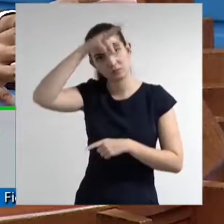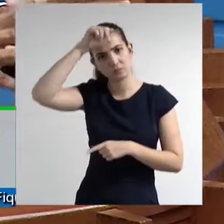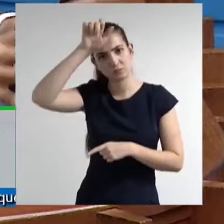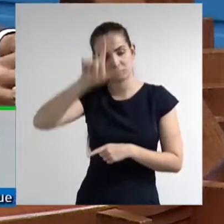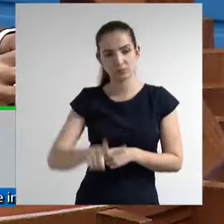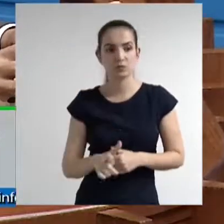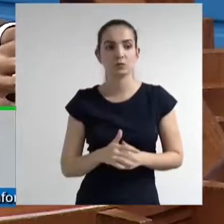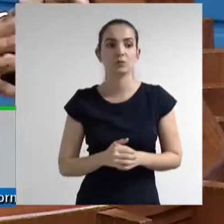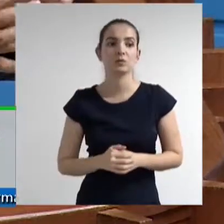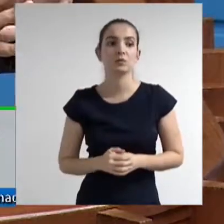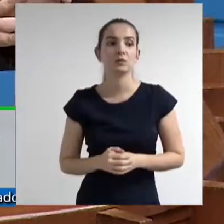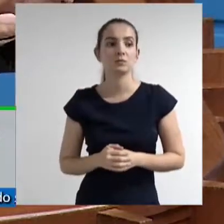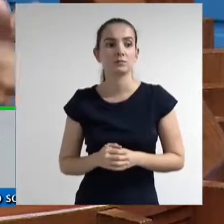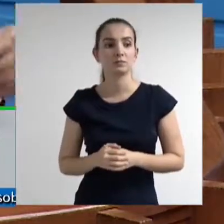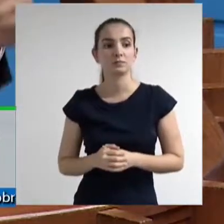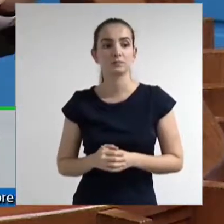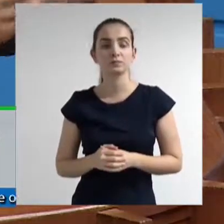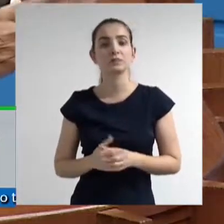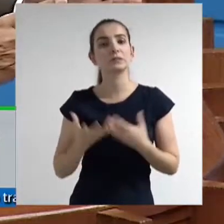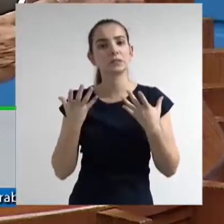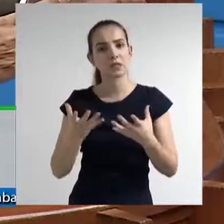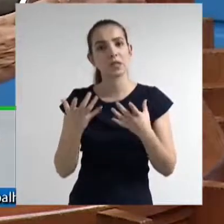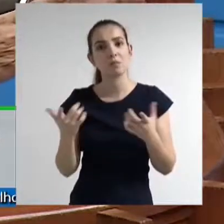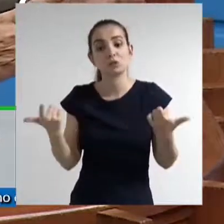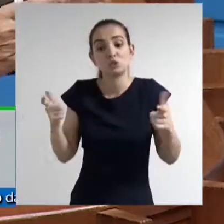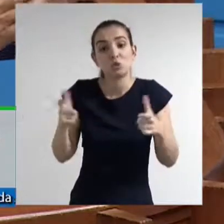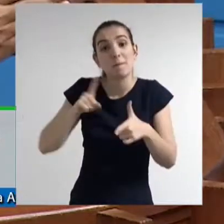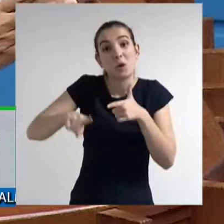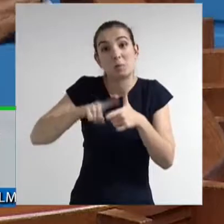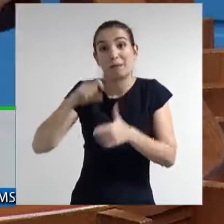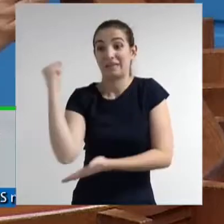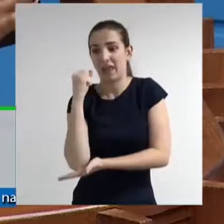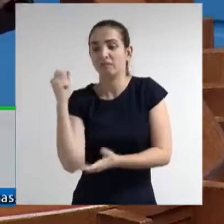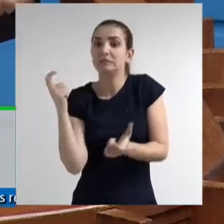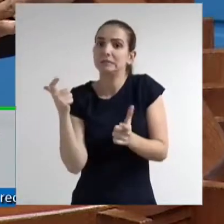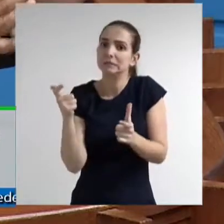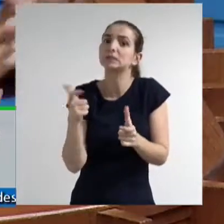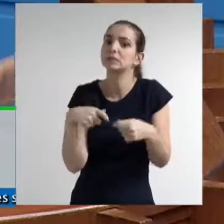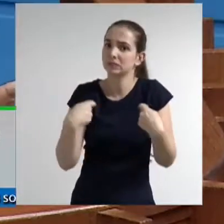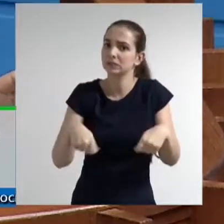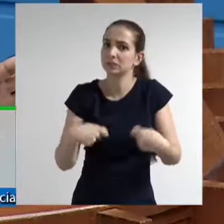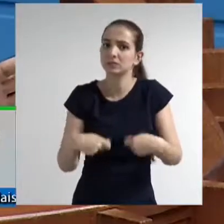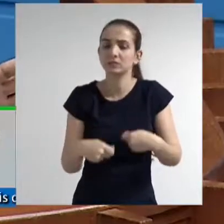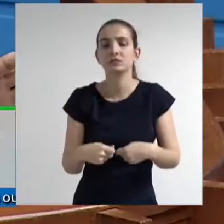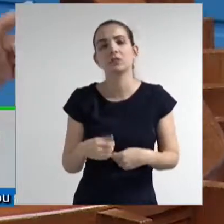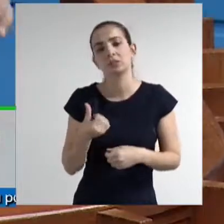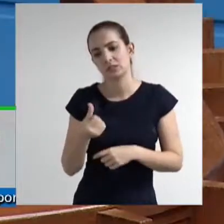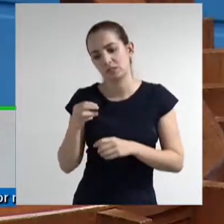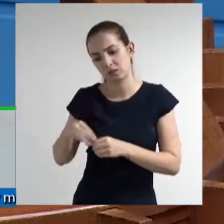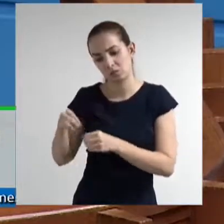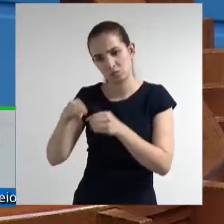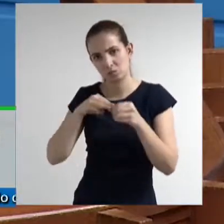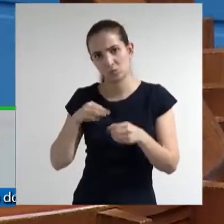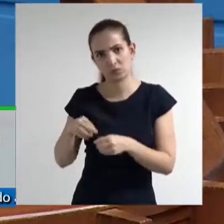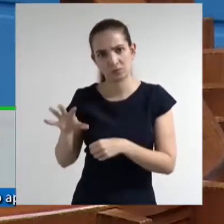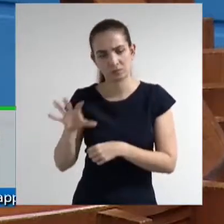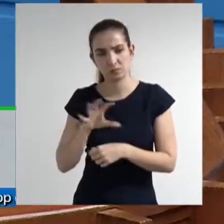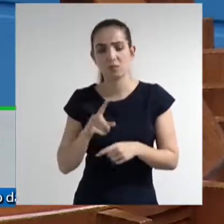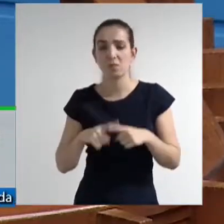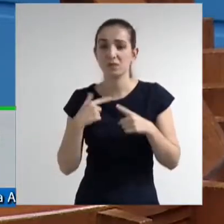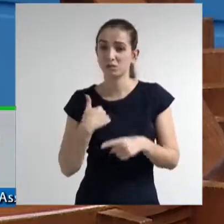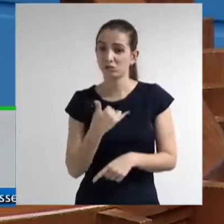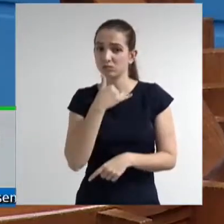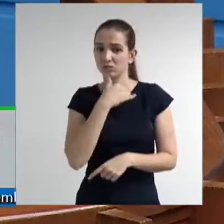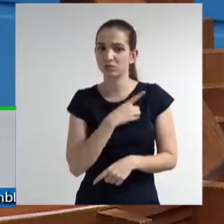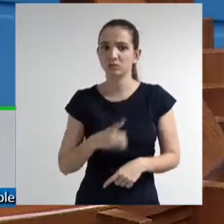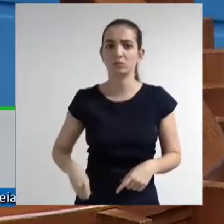Sul, visando diminuir os impactos causados com algumas indenizações nesses 6 municípios. A única coisa que eu lamento,